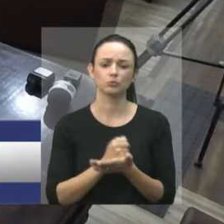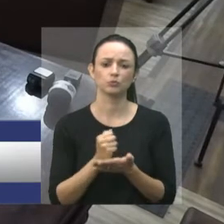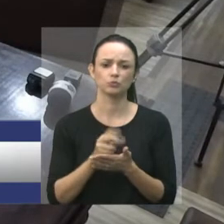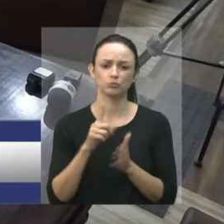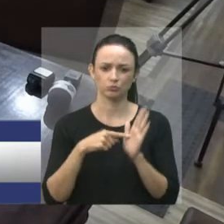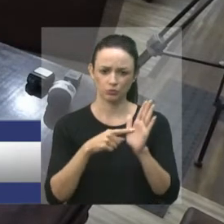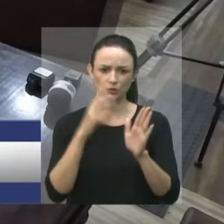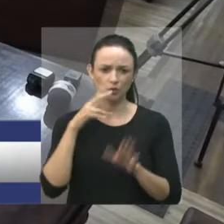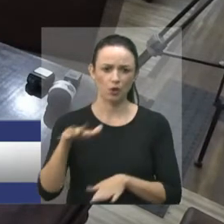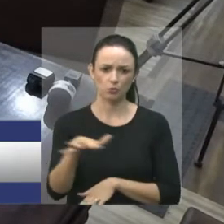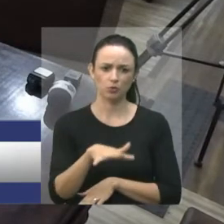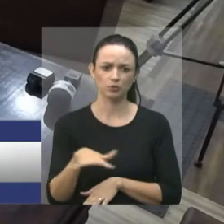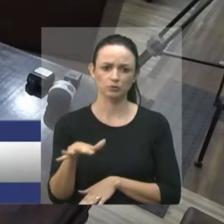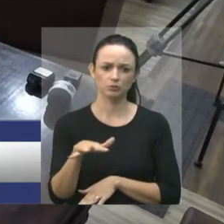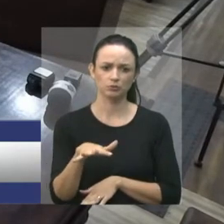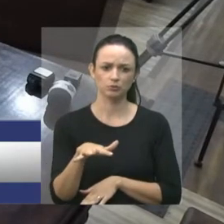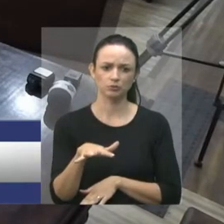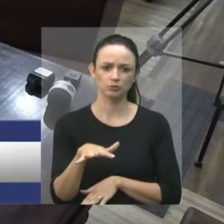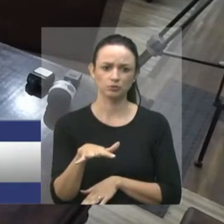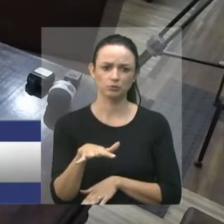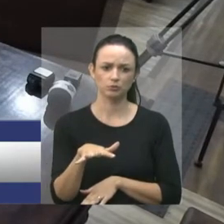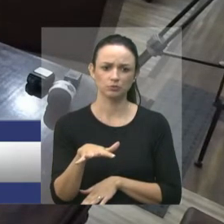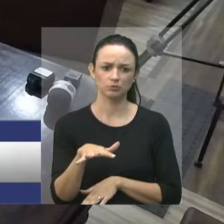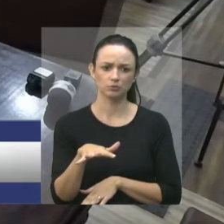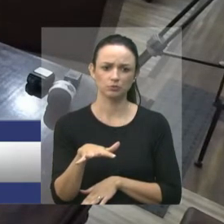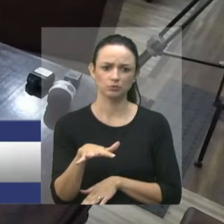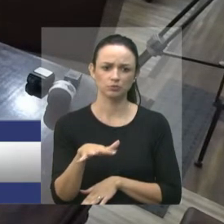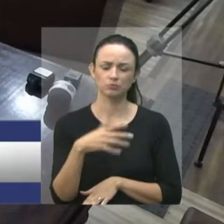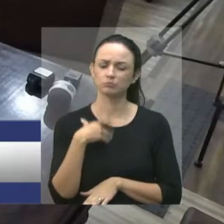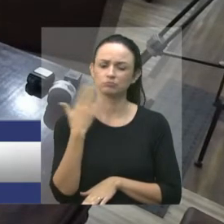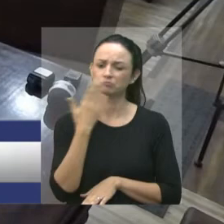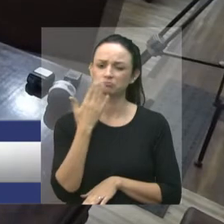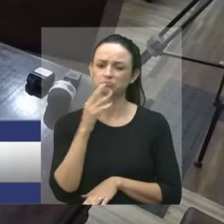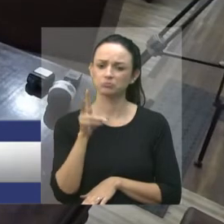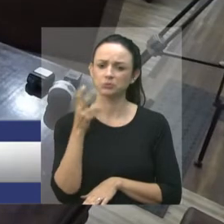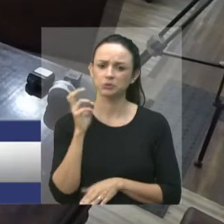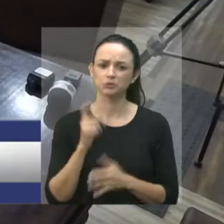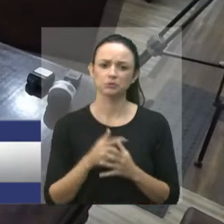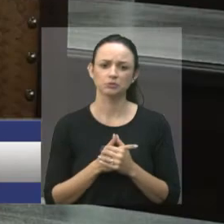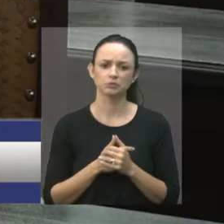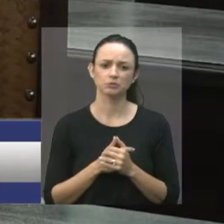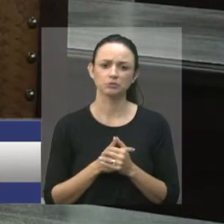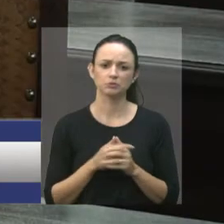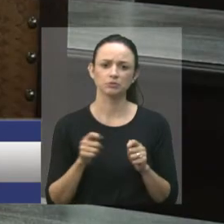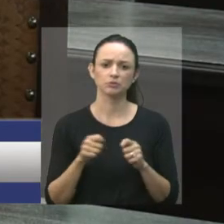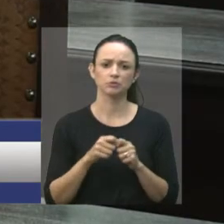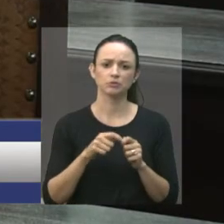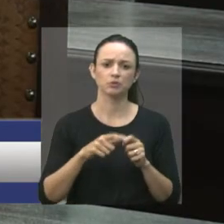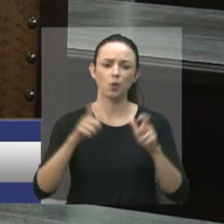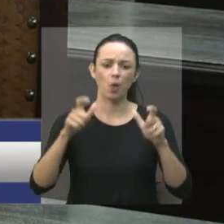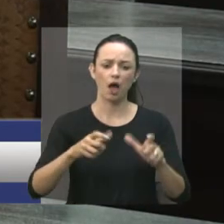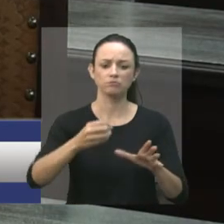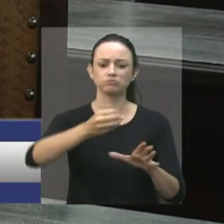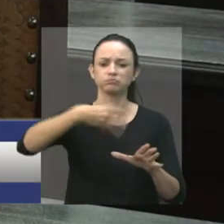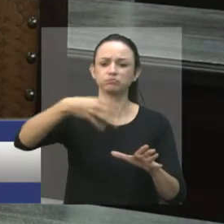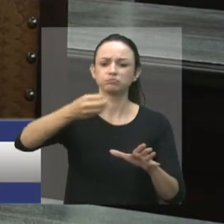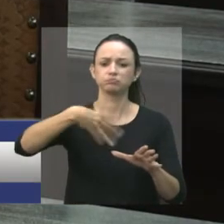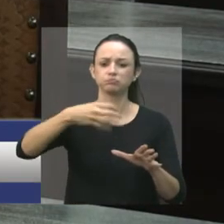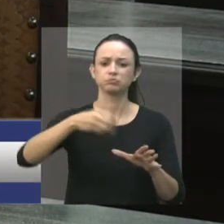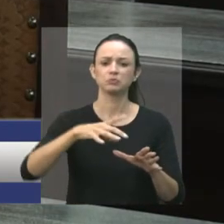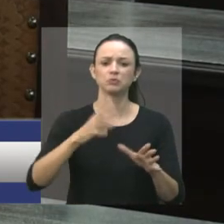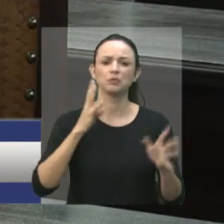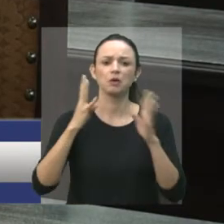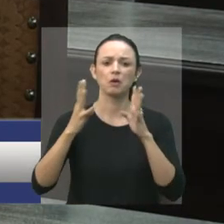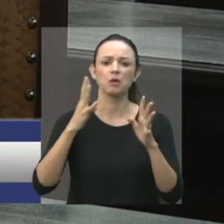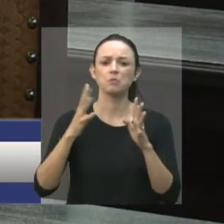situação do local? Eu não prestei, não percebi. Não está sendo feita a recolha do local, não está sendo feito o transporte